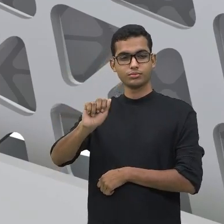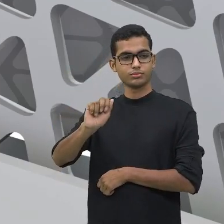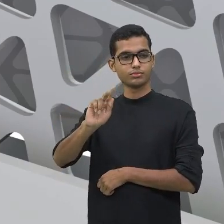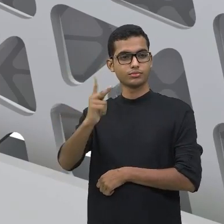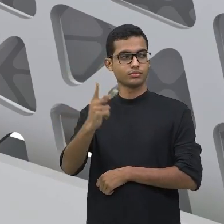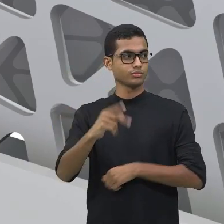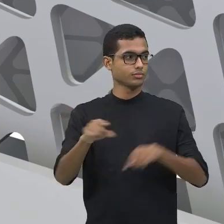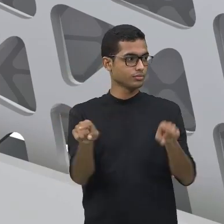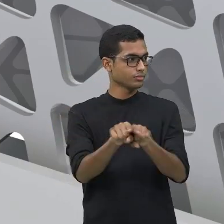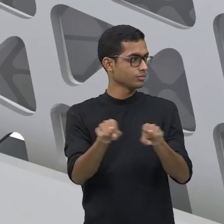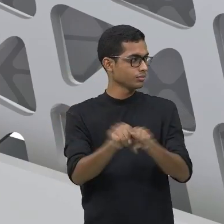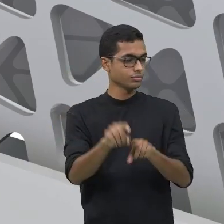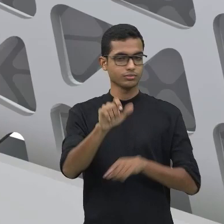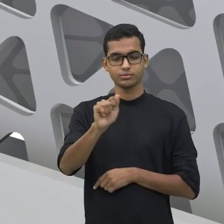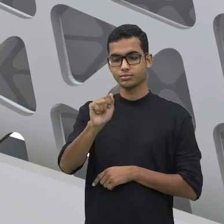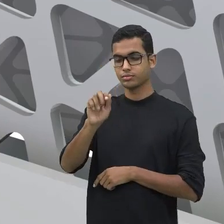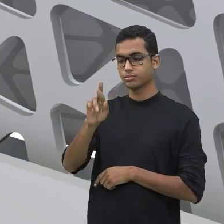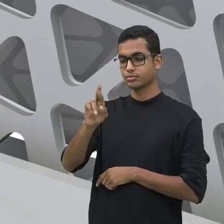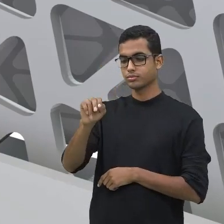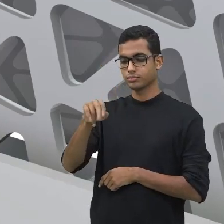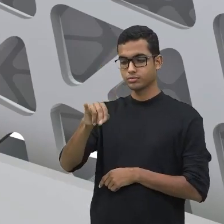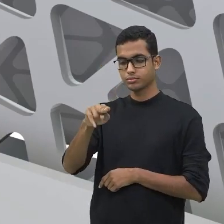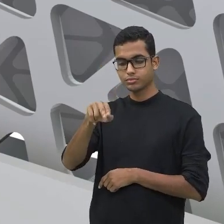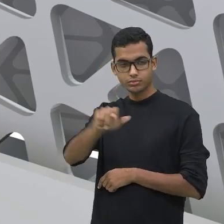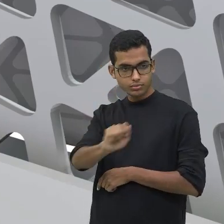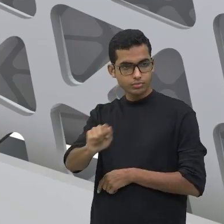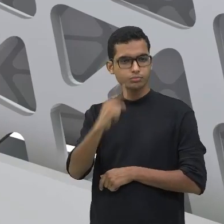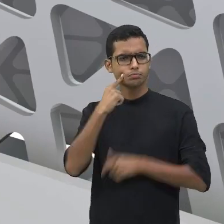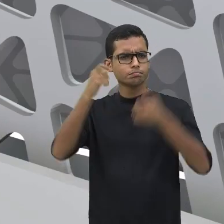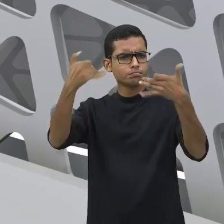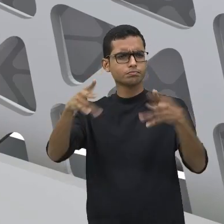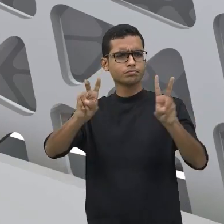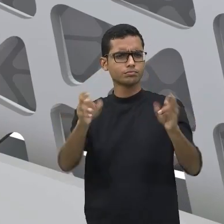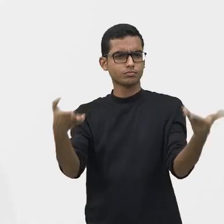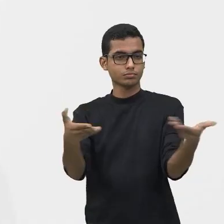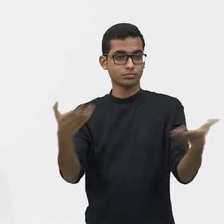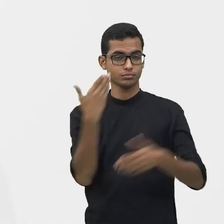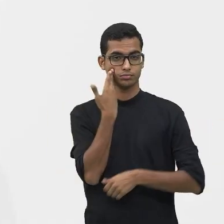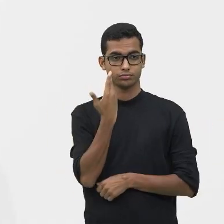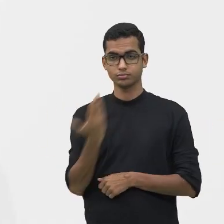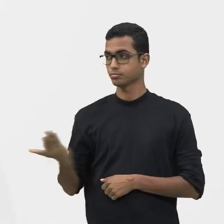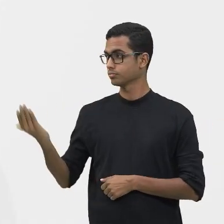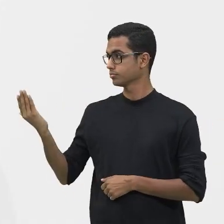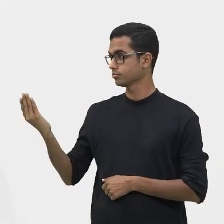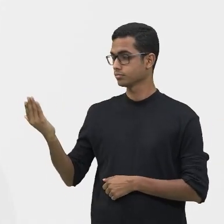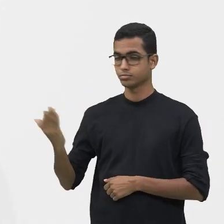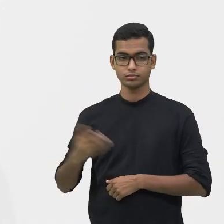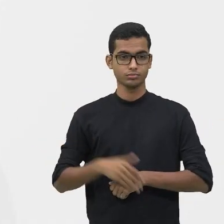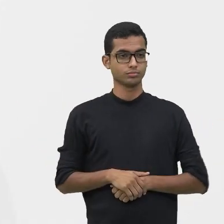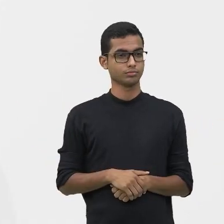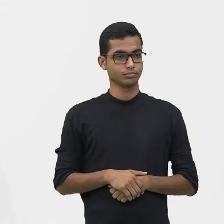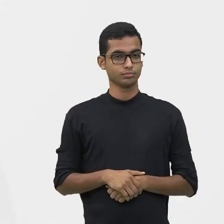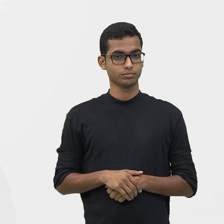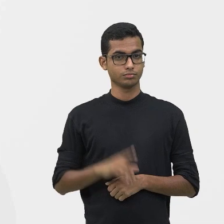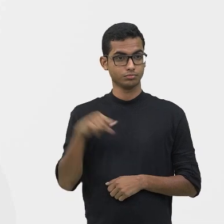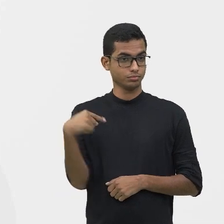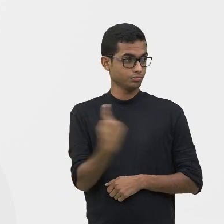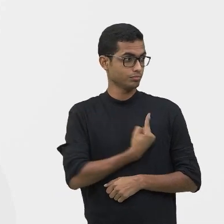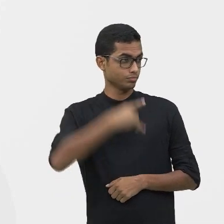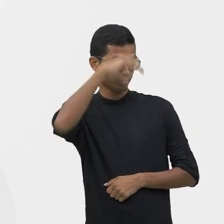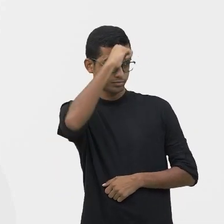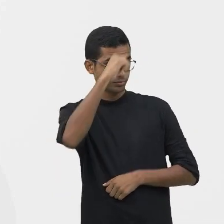para a gente falar um pouquinho mais, vamos dar uma olhada no nosso objeto de conhecimento, olha aí, para a gente aprender,